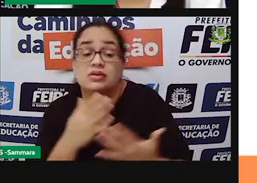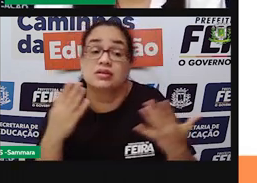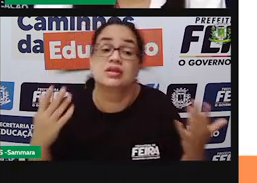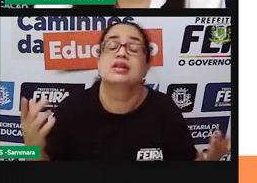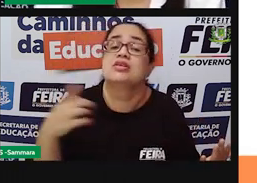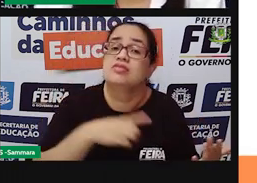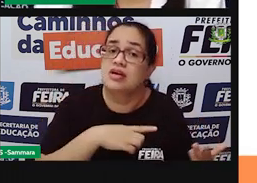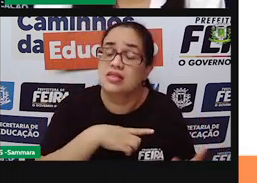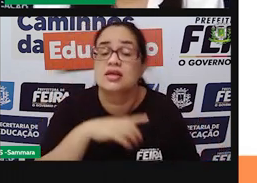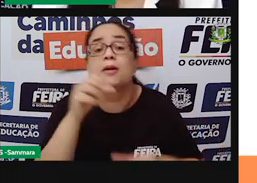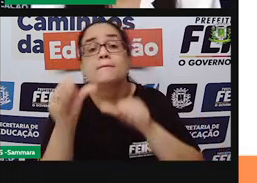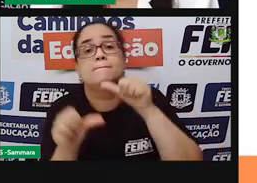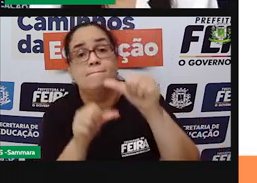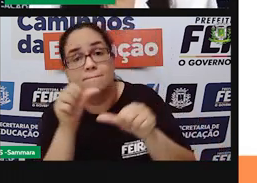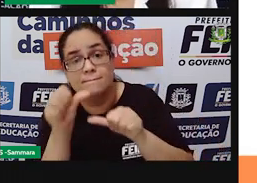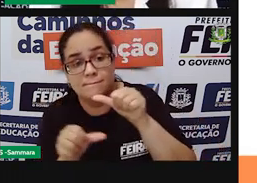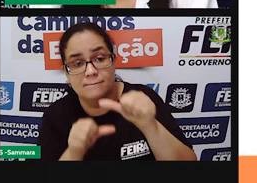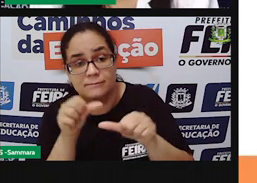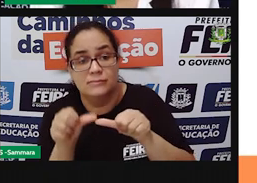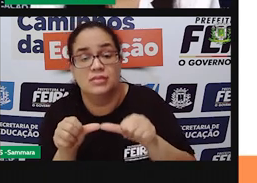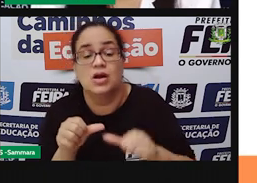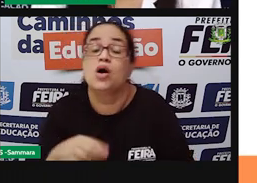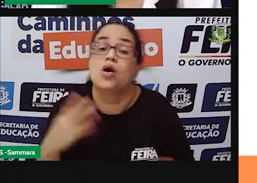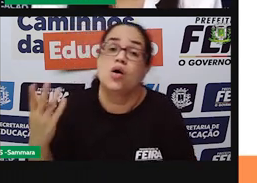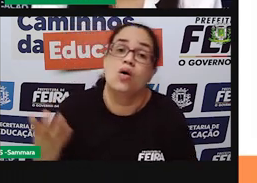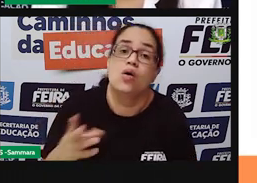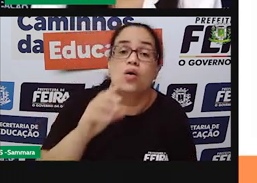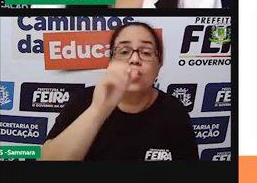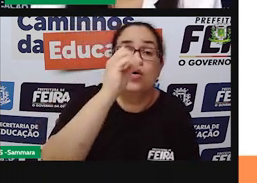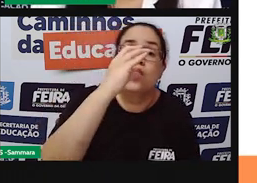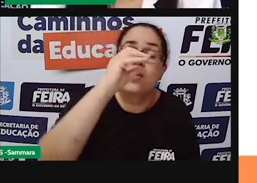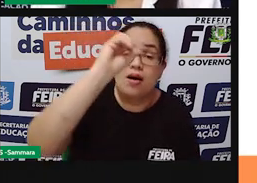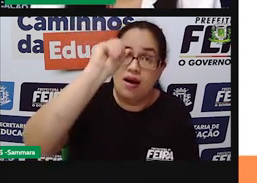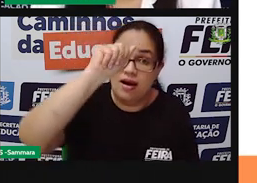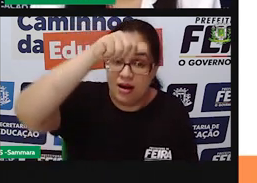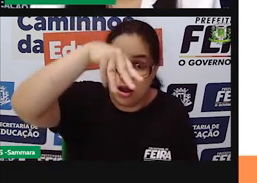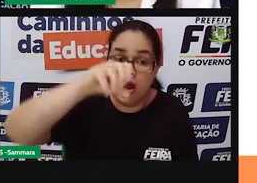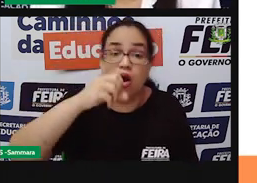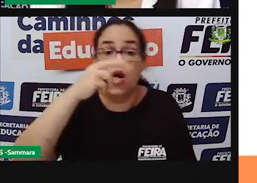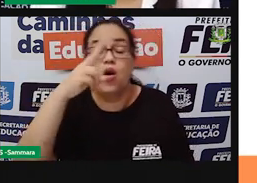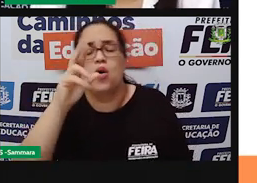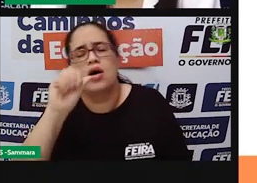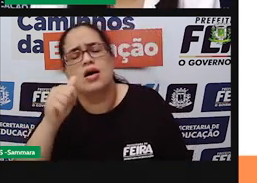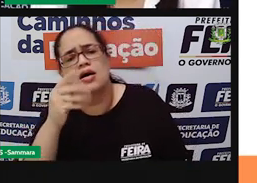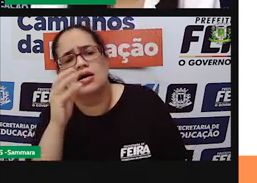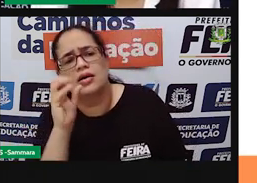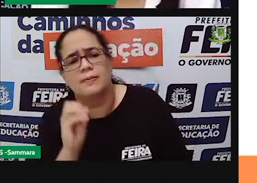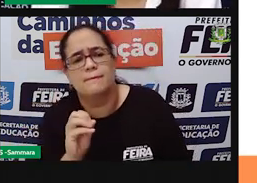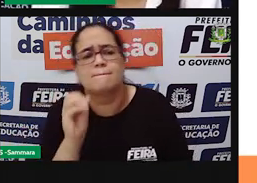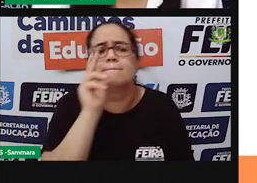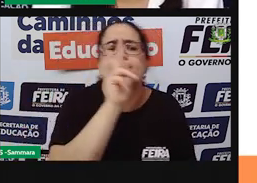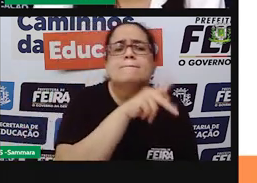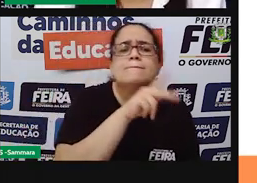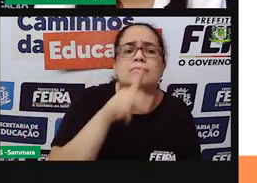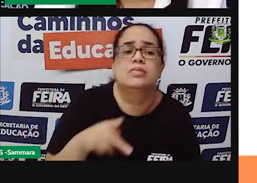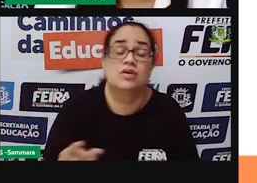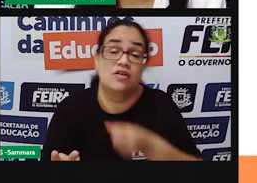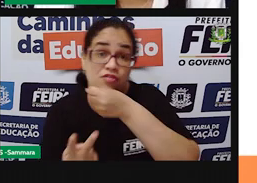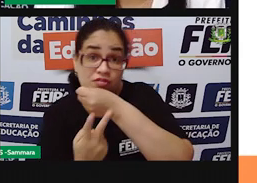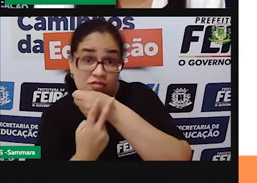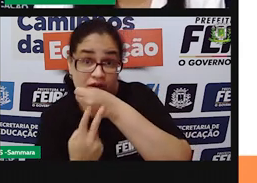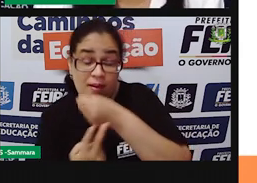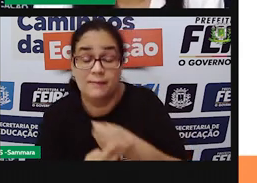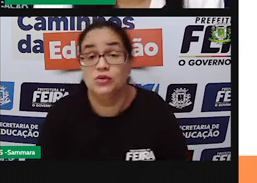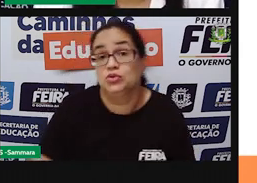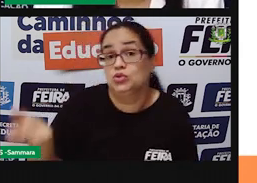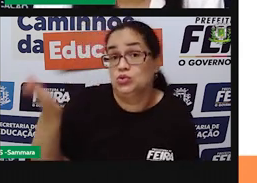haver variações aí entre cantaram ou cantarão. Mas nesse caso, onde a Pró empregou os verbos todos no passado,